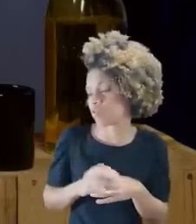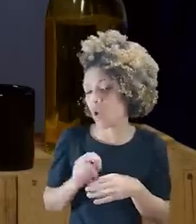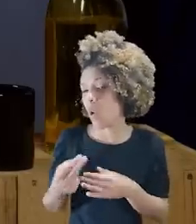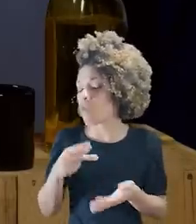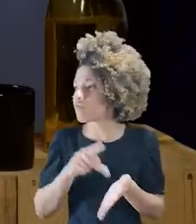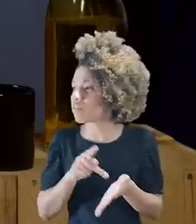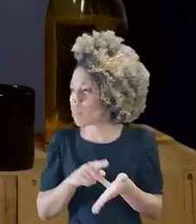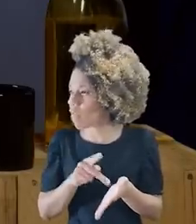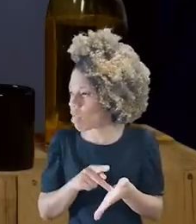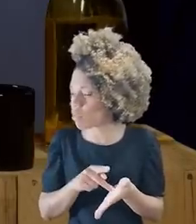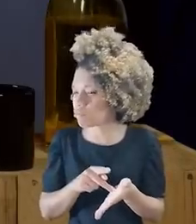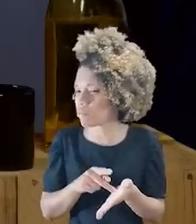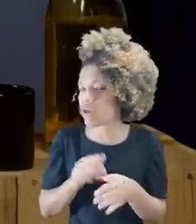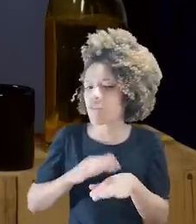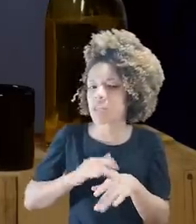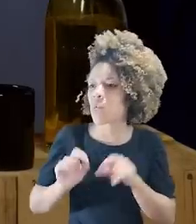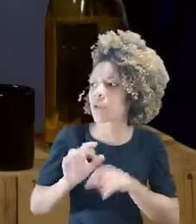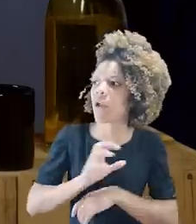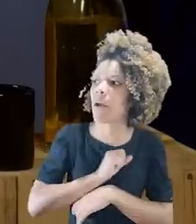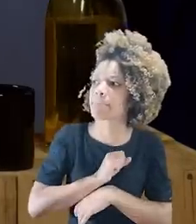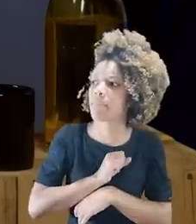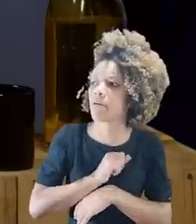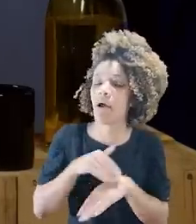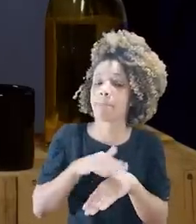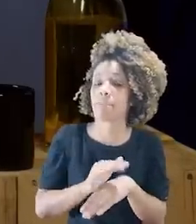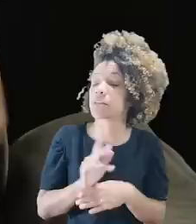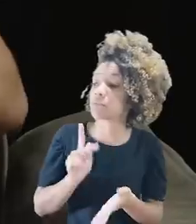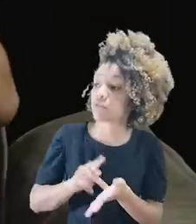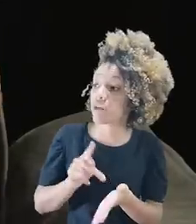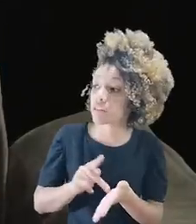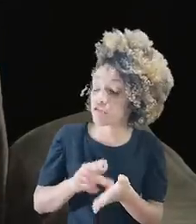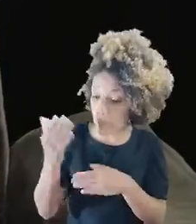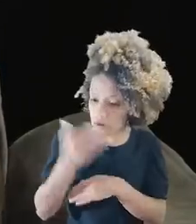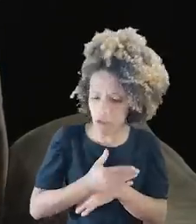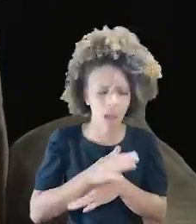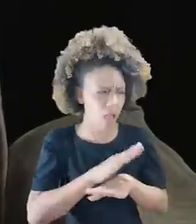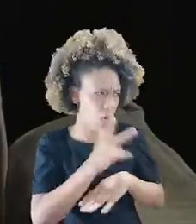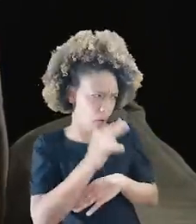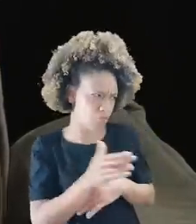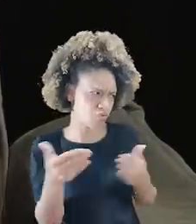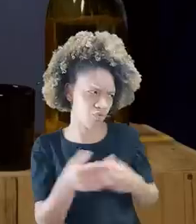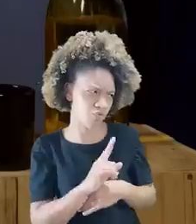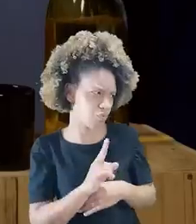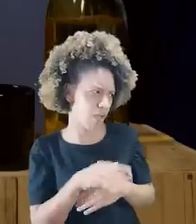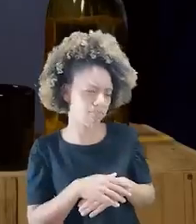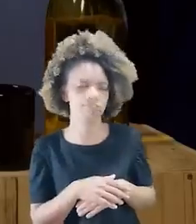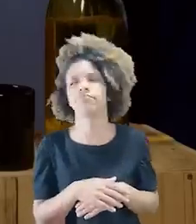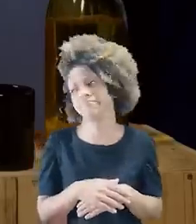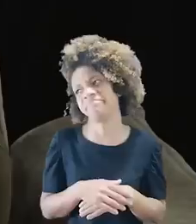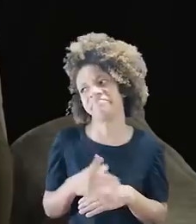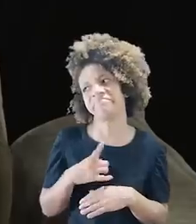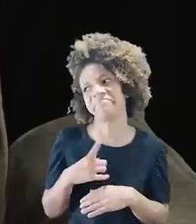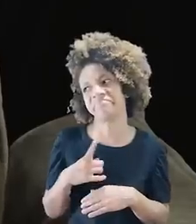de de de você fazer aquilo que ama muitas vezes é mais para Realmente você provar pras pess que hoje não é mais isso ah hoje ainda